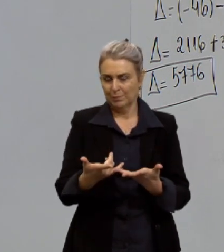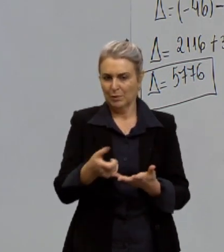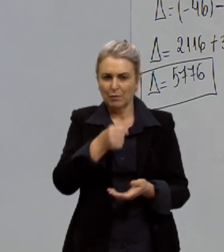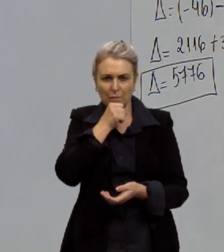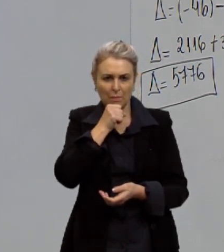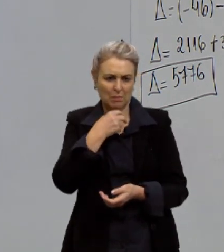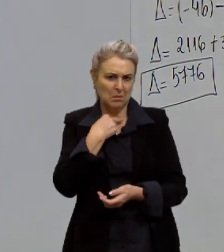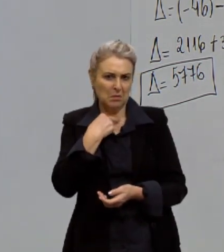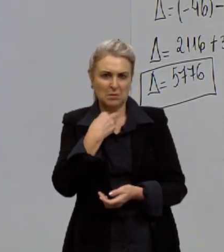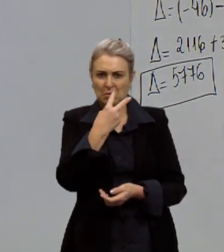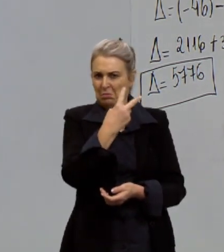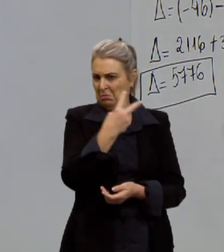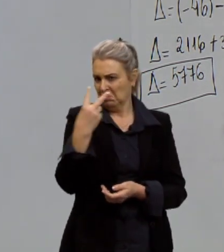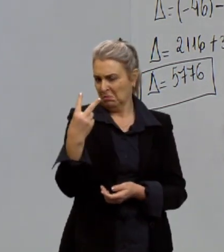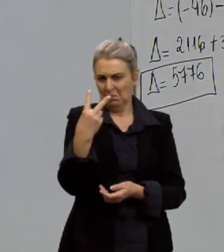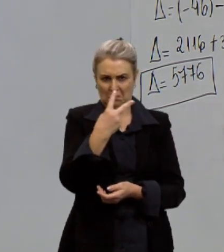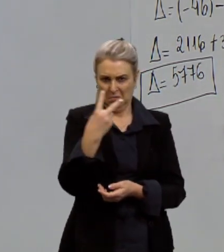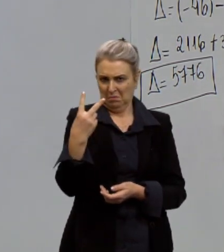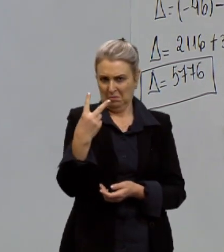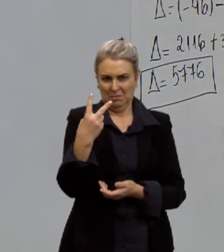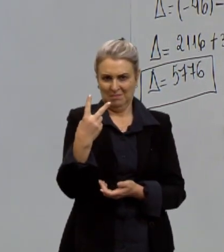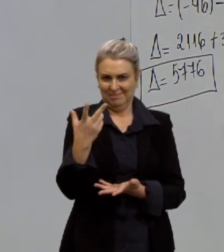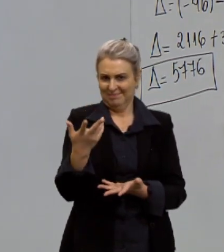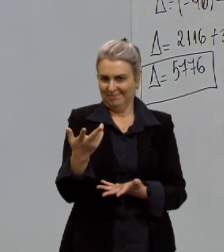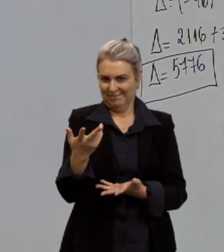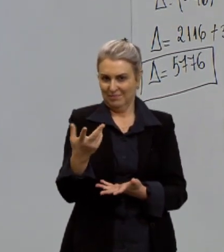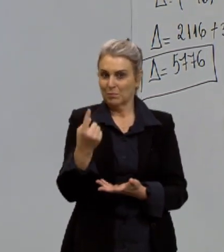Então, uma das raízes serve como